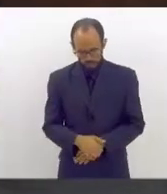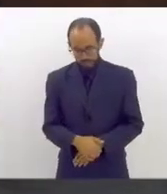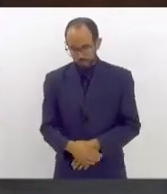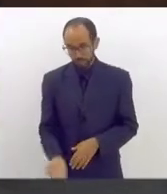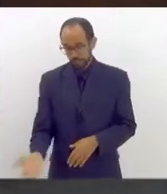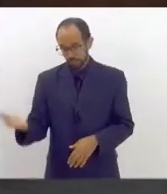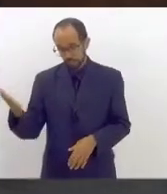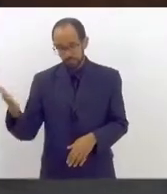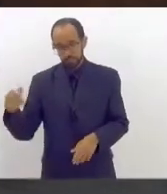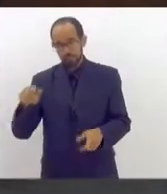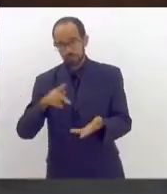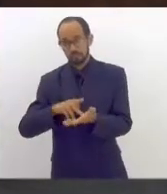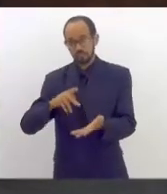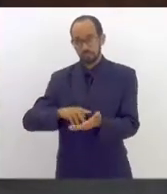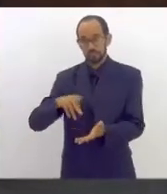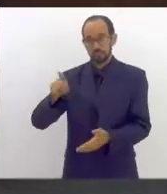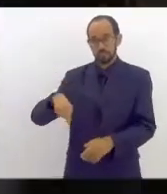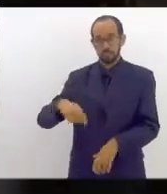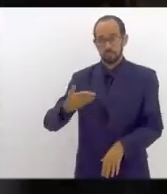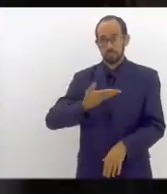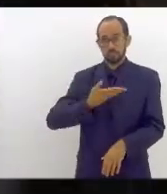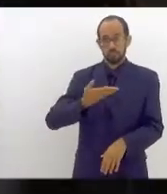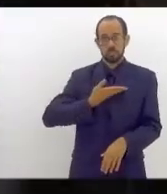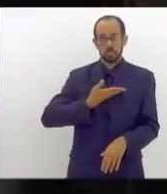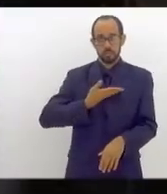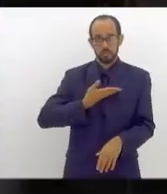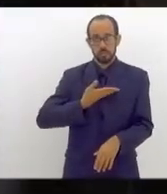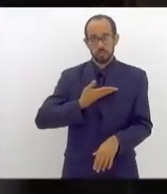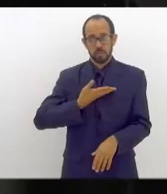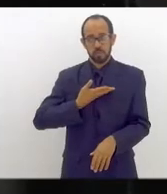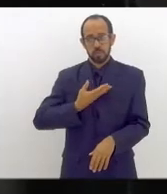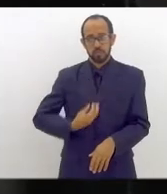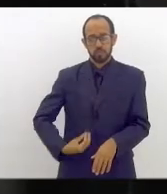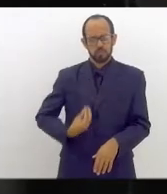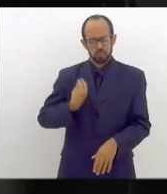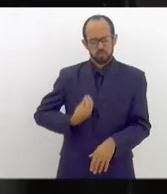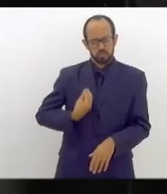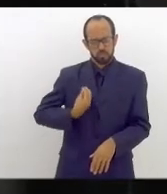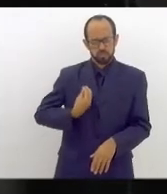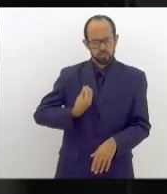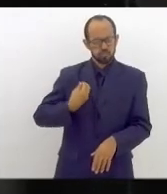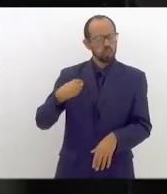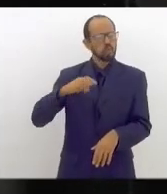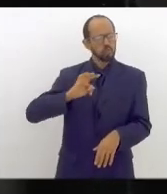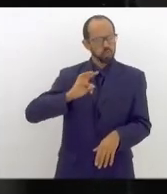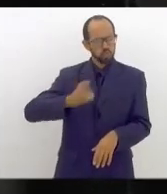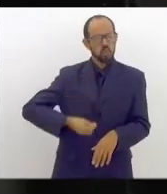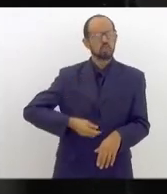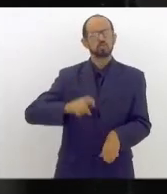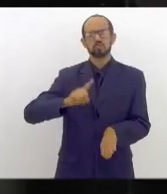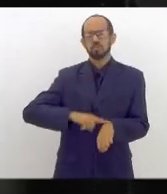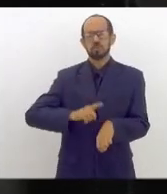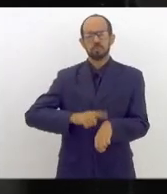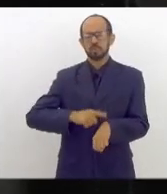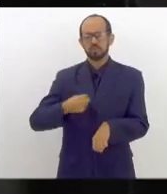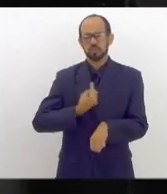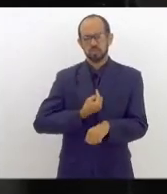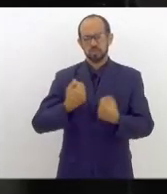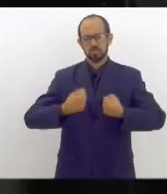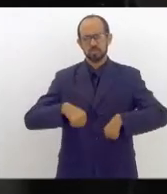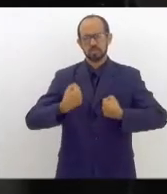é um grande amigo esteve presente em todos os momentos que precisavamos e